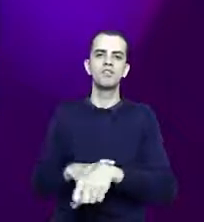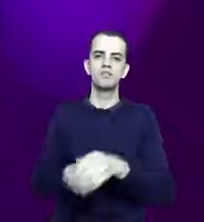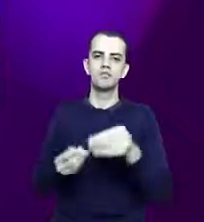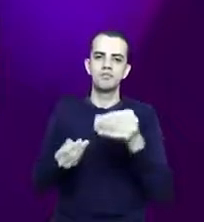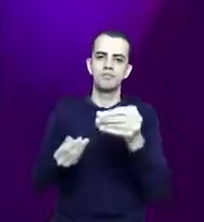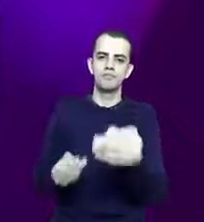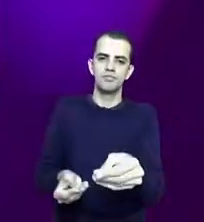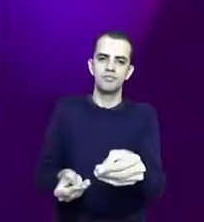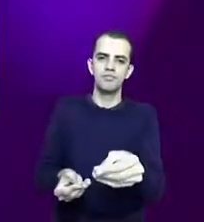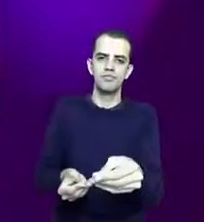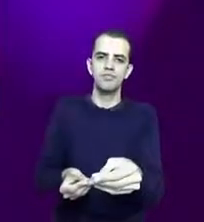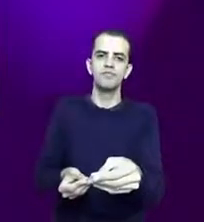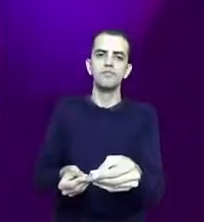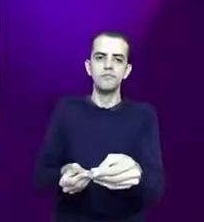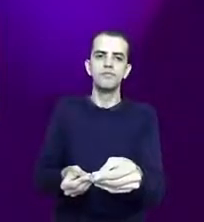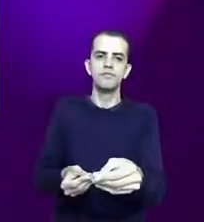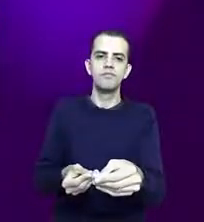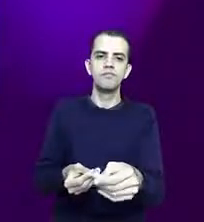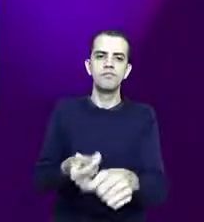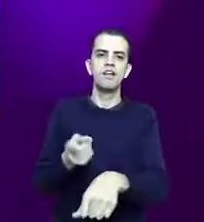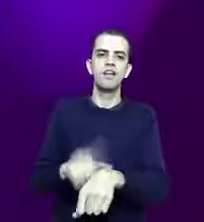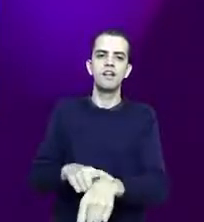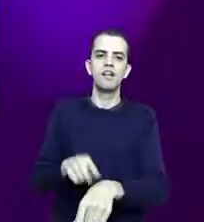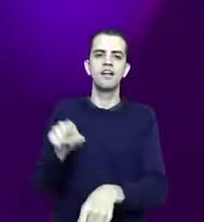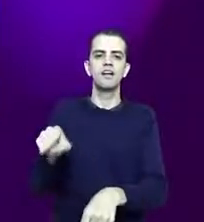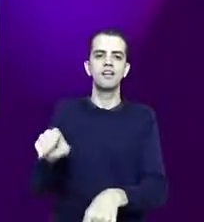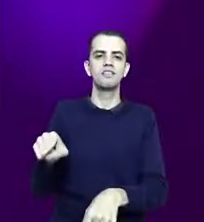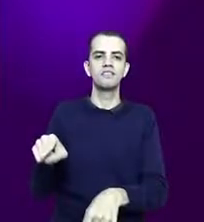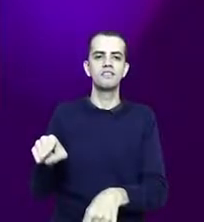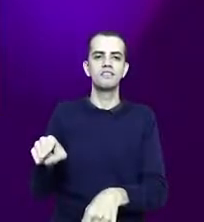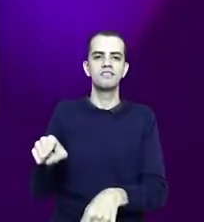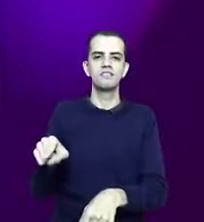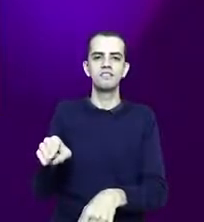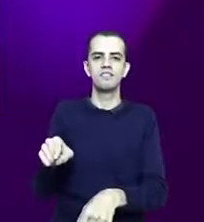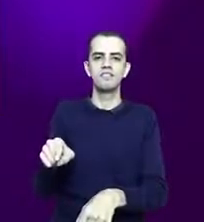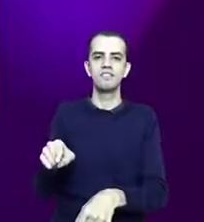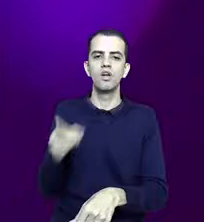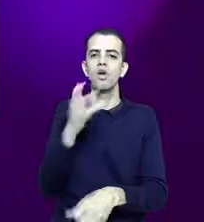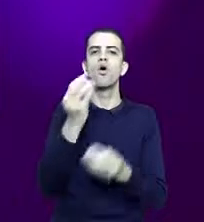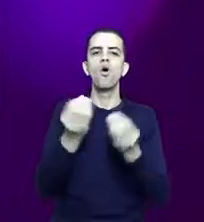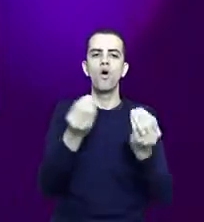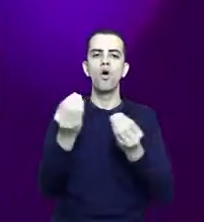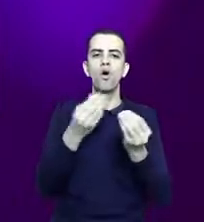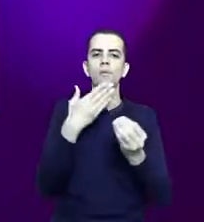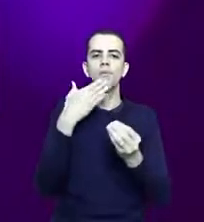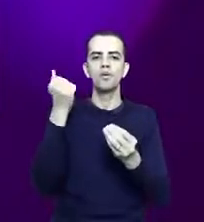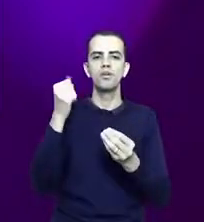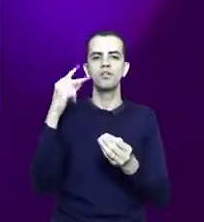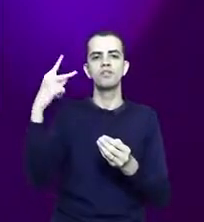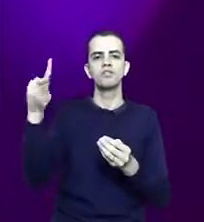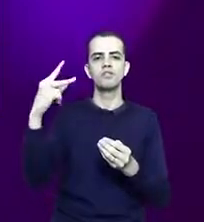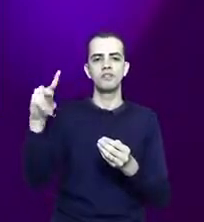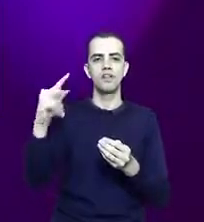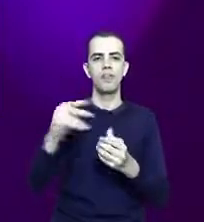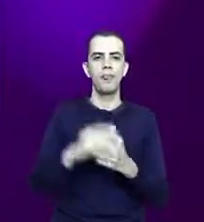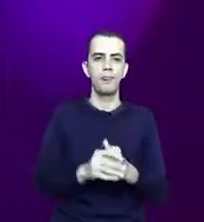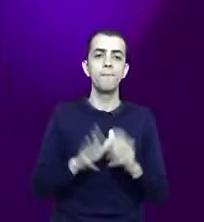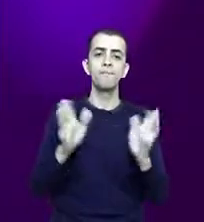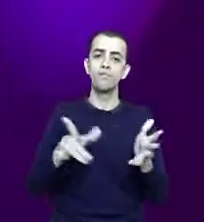esse posicionamento para a sala cirúrgica, da forma como ele achar mais interessante. Aqui mostrando